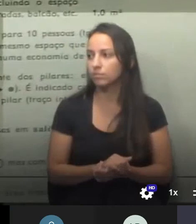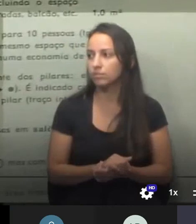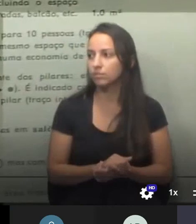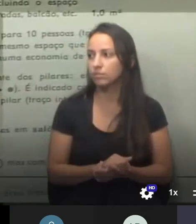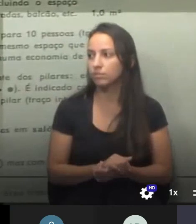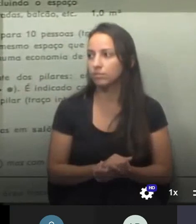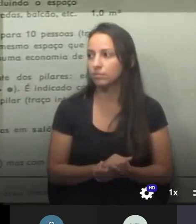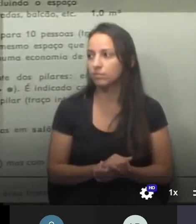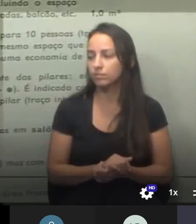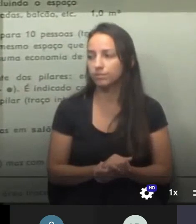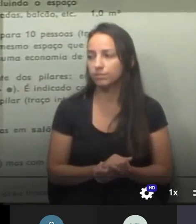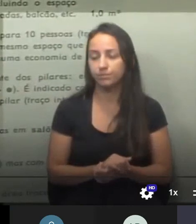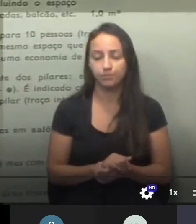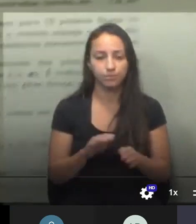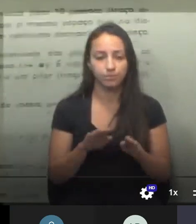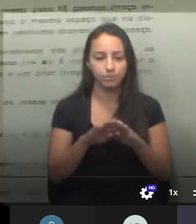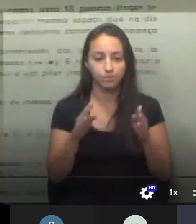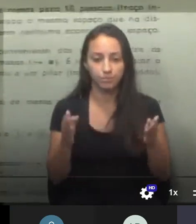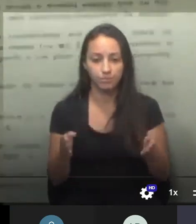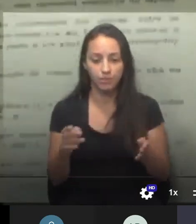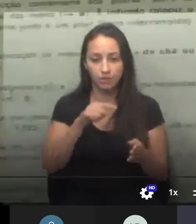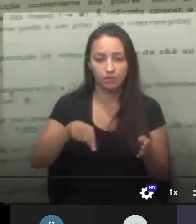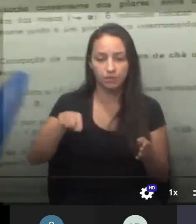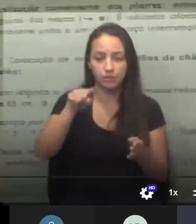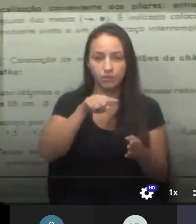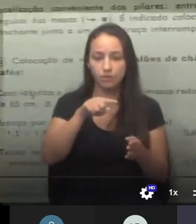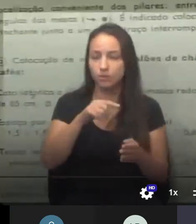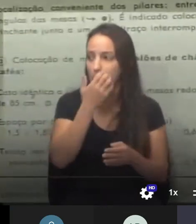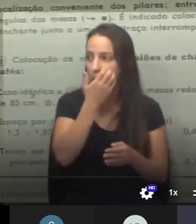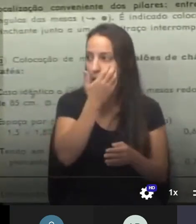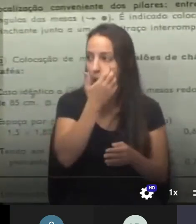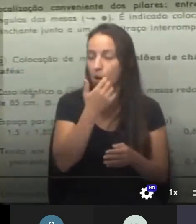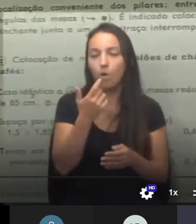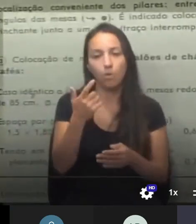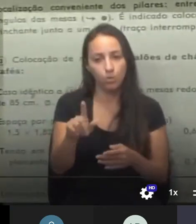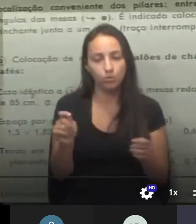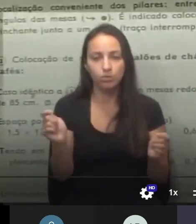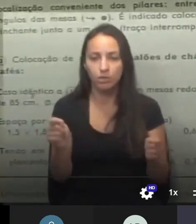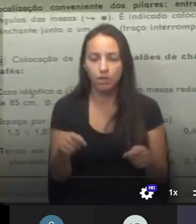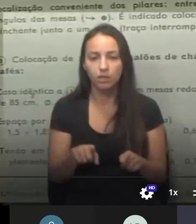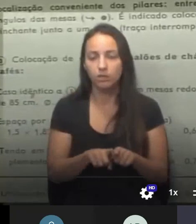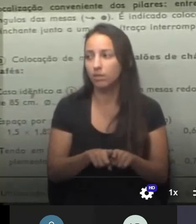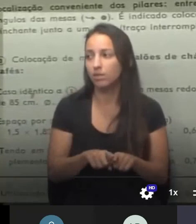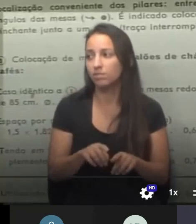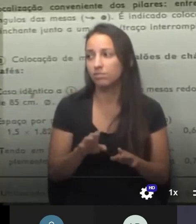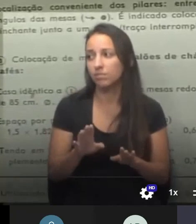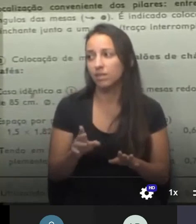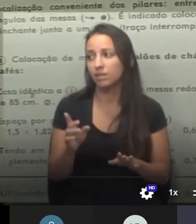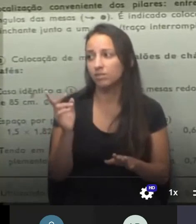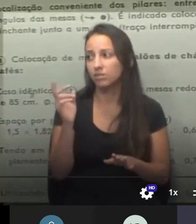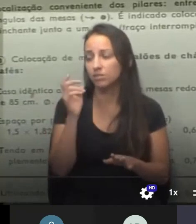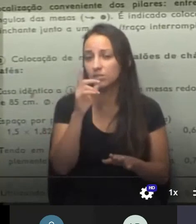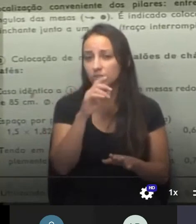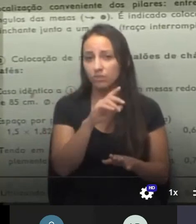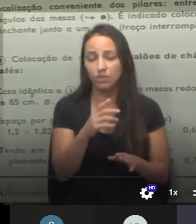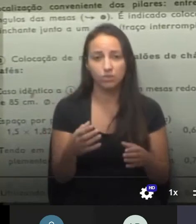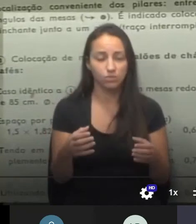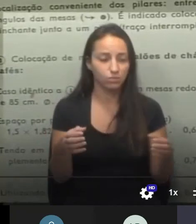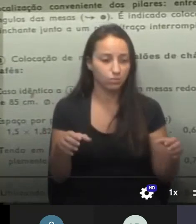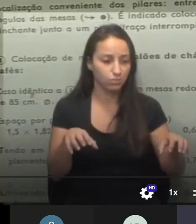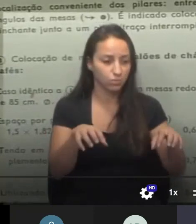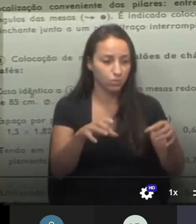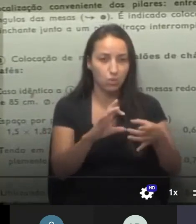outro, tá bem? Mesas circulares também é uma outra possibilidade, só que elas dificultam a união de